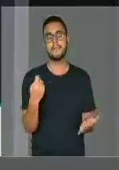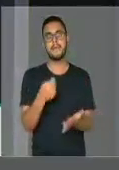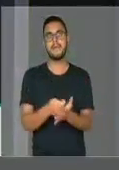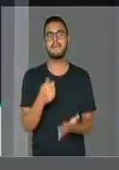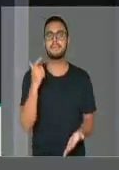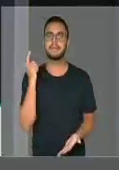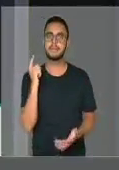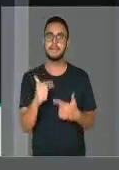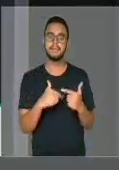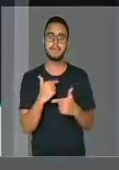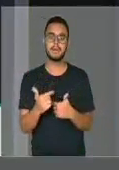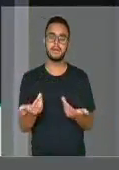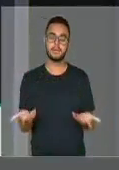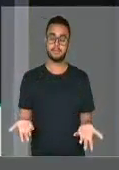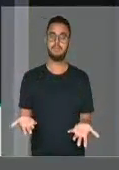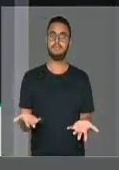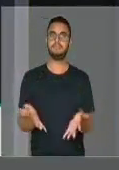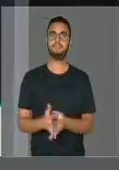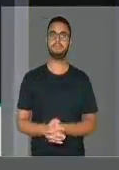eu lhe digo, senhor presidente, para finalizar,